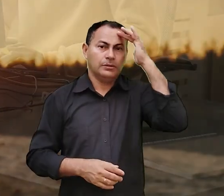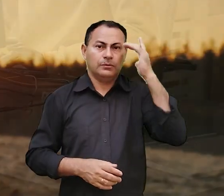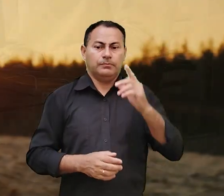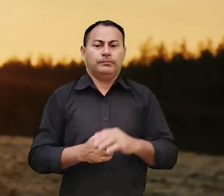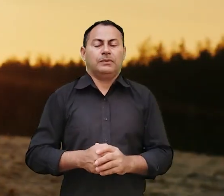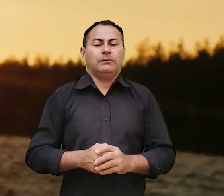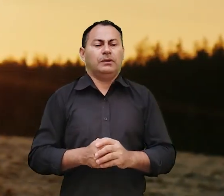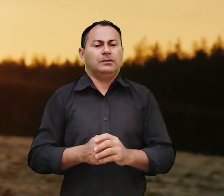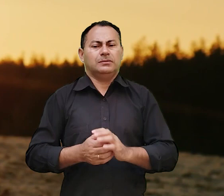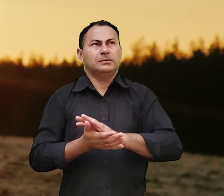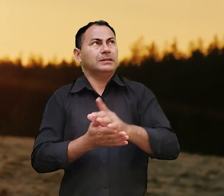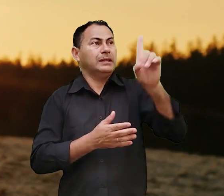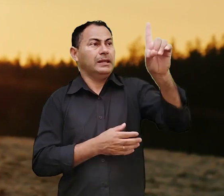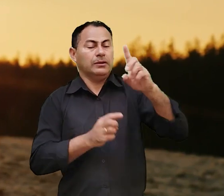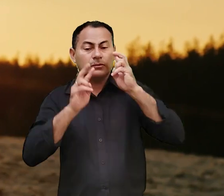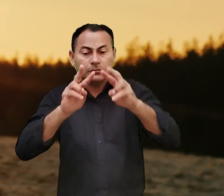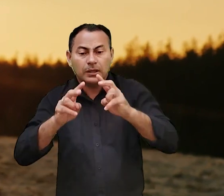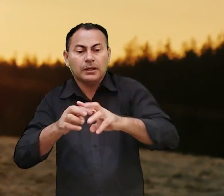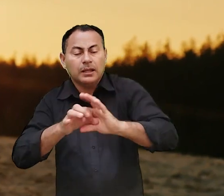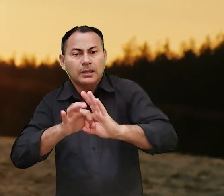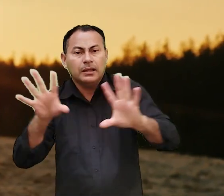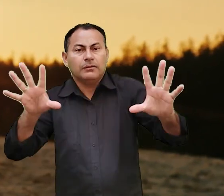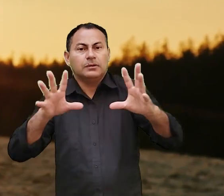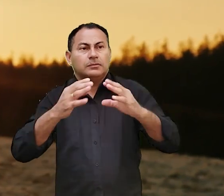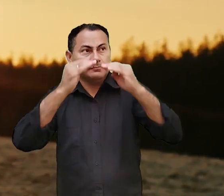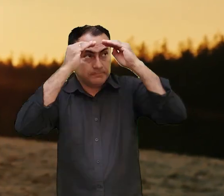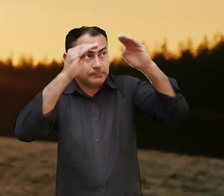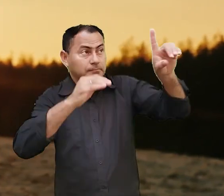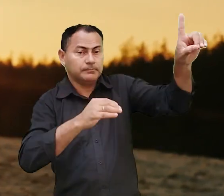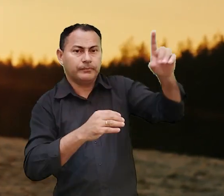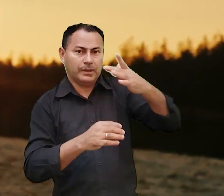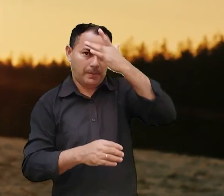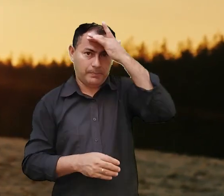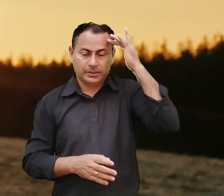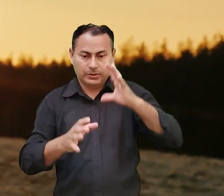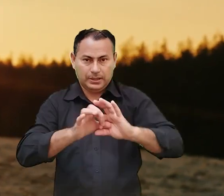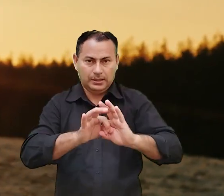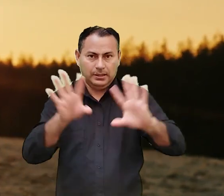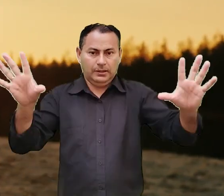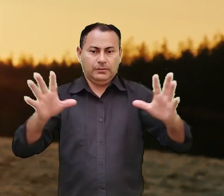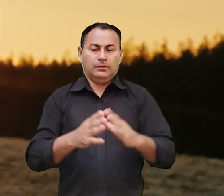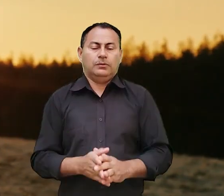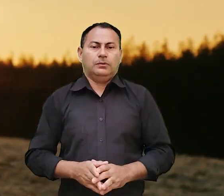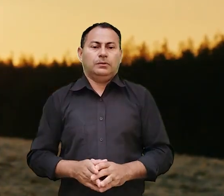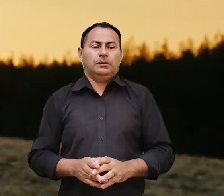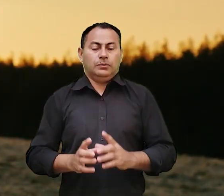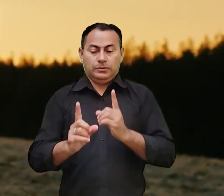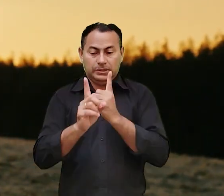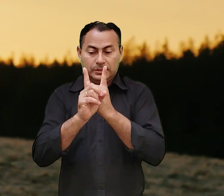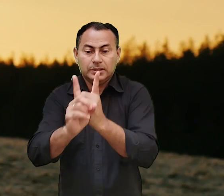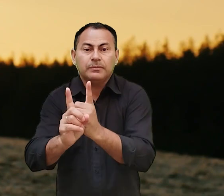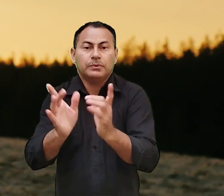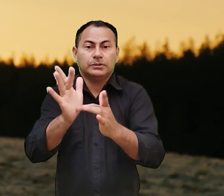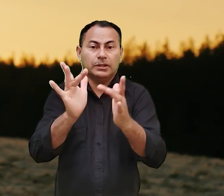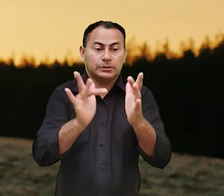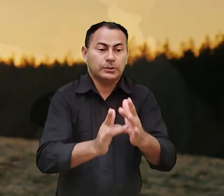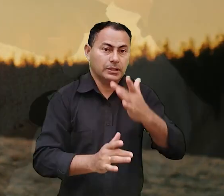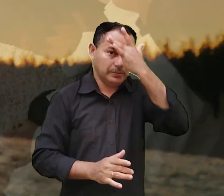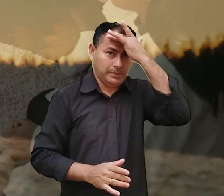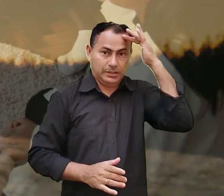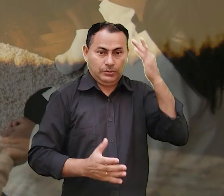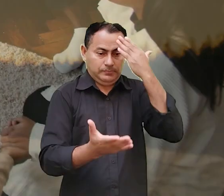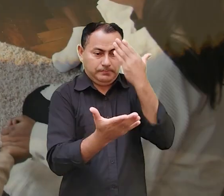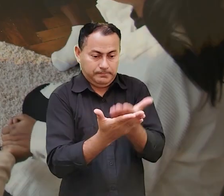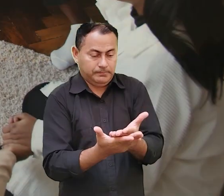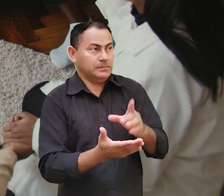aquelas pessoas que foram redimidas por Deus que são realmente livres. Frequentemente as pessoas livres, os crentes, os discípulos de Jesus,